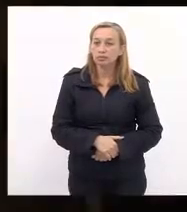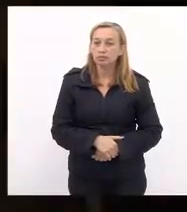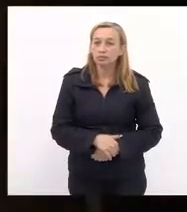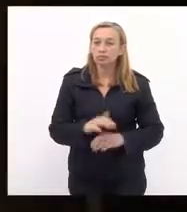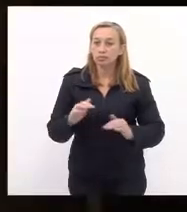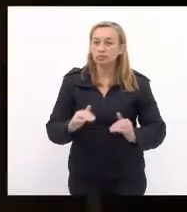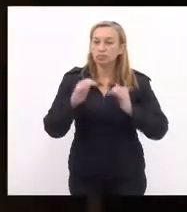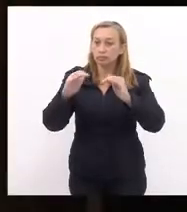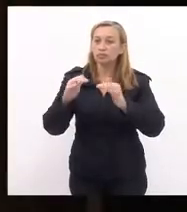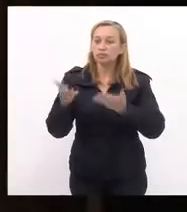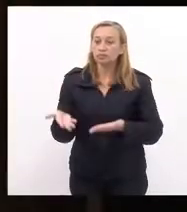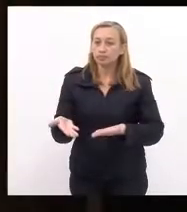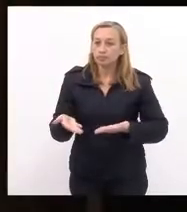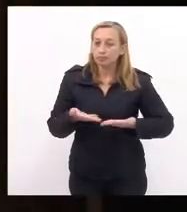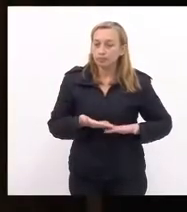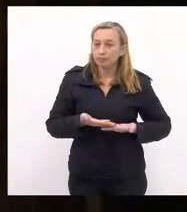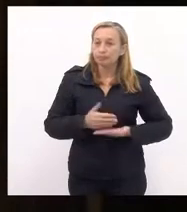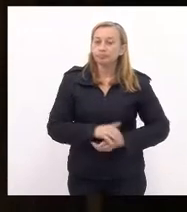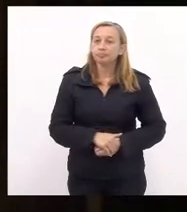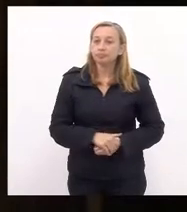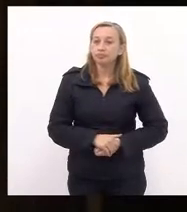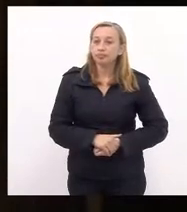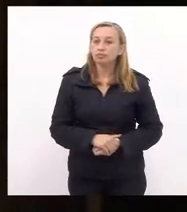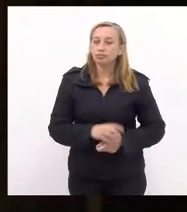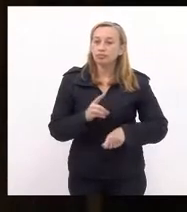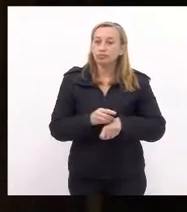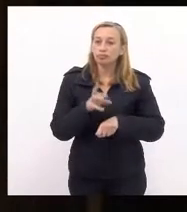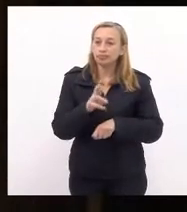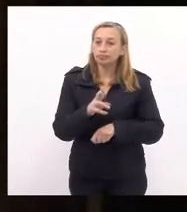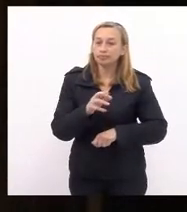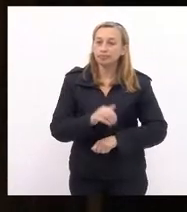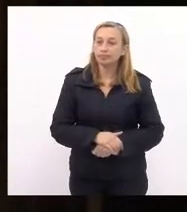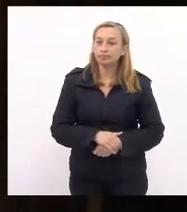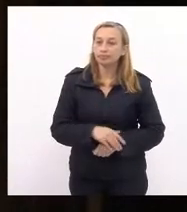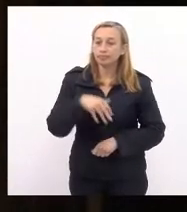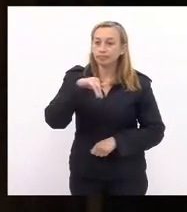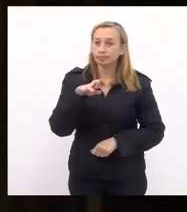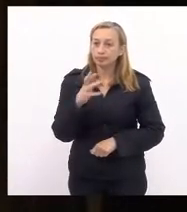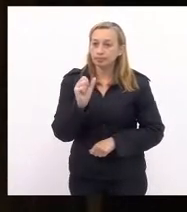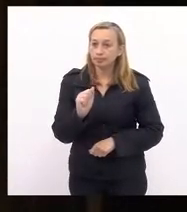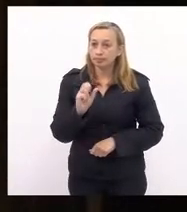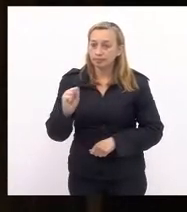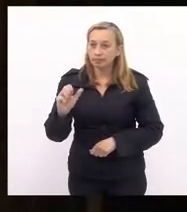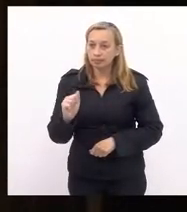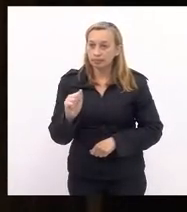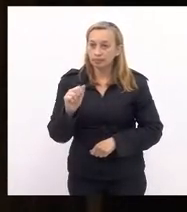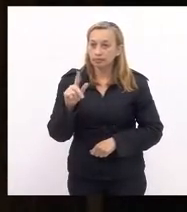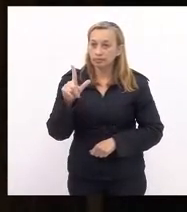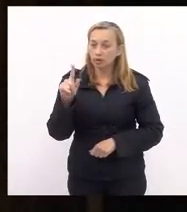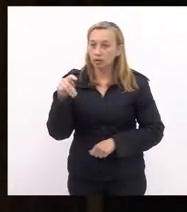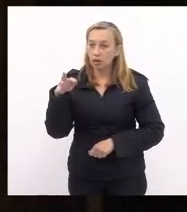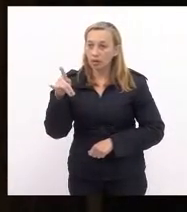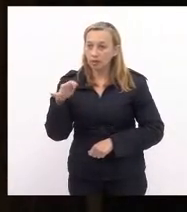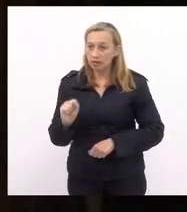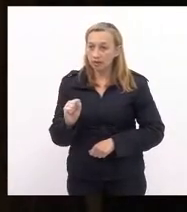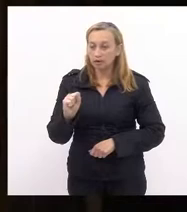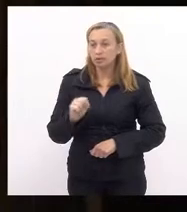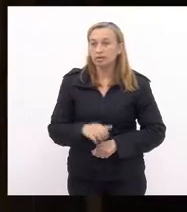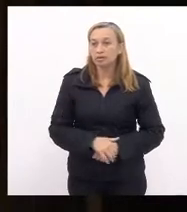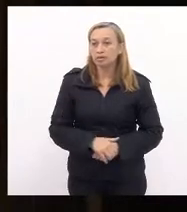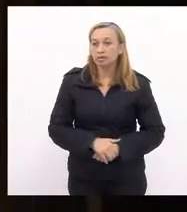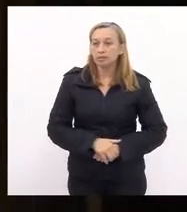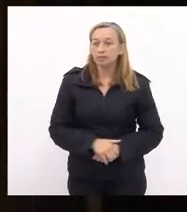Tenho a honra de chamar a excelentíssima doutora Marise Lopes do Nascimento Costa.